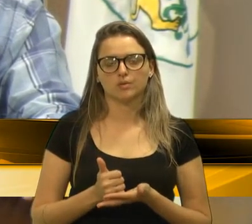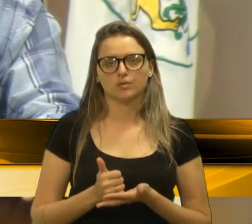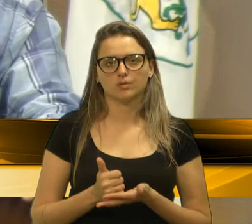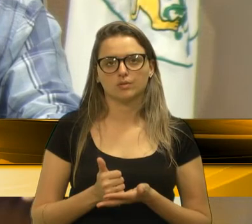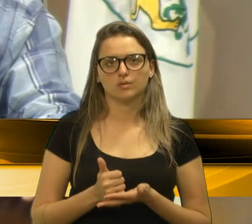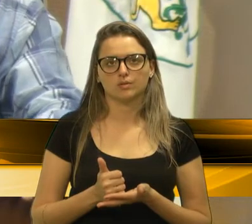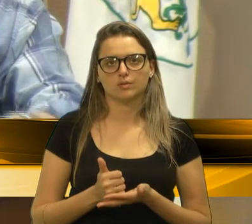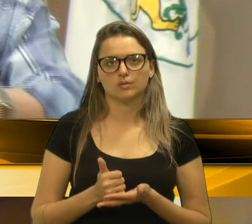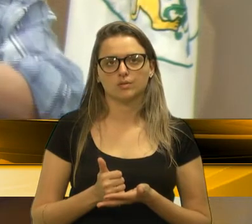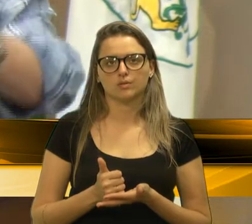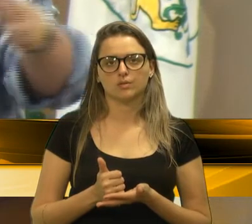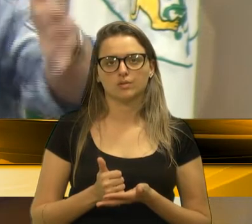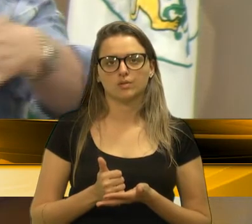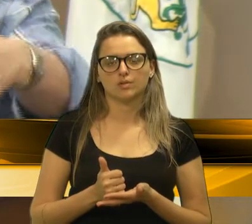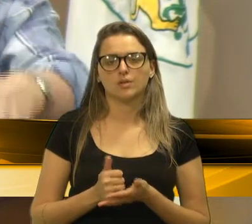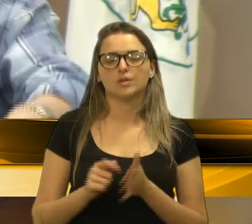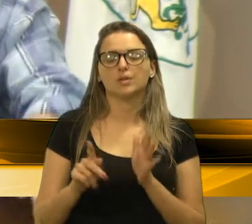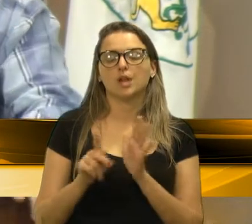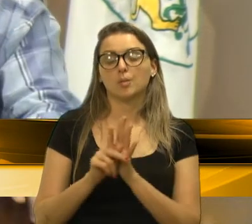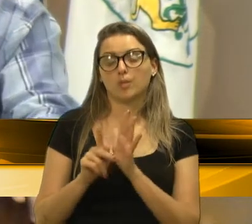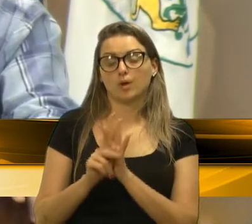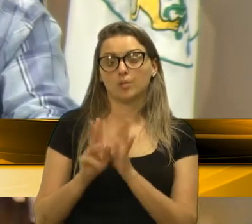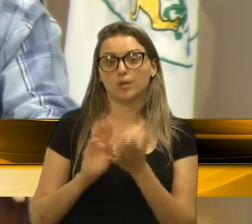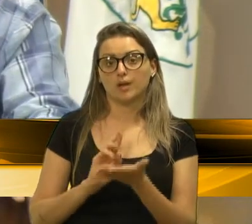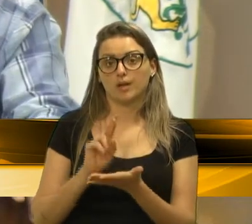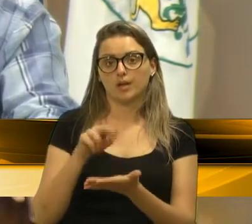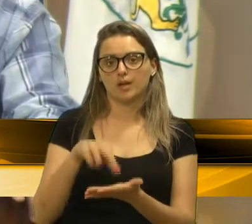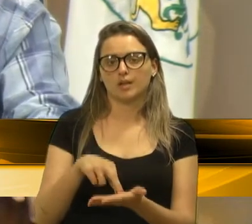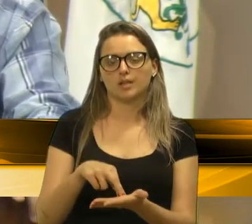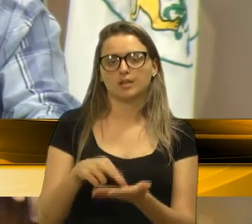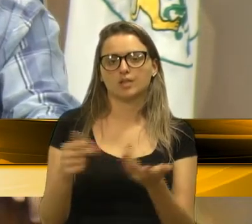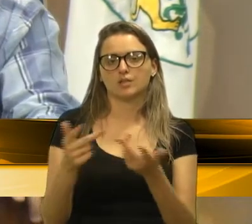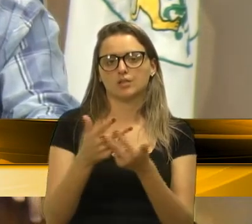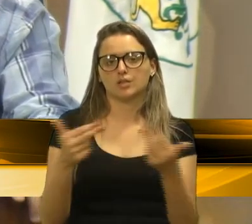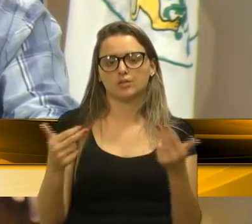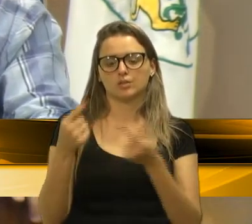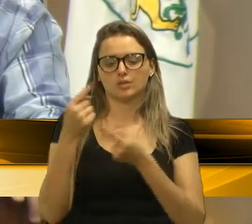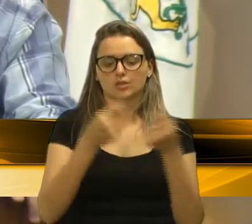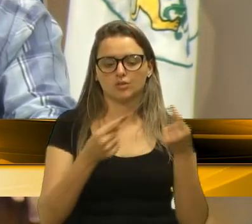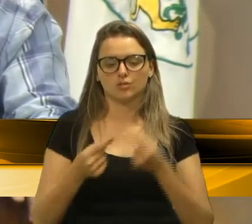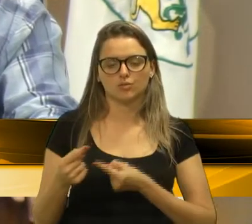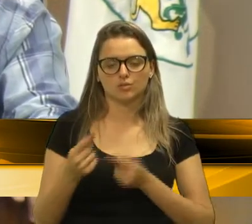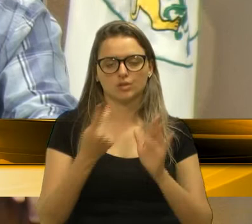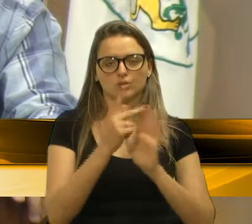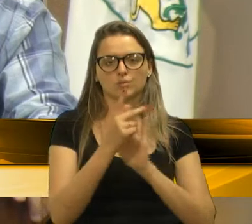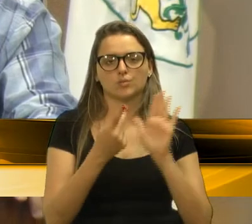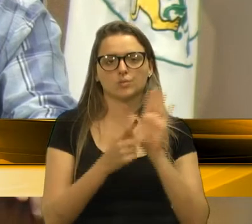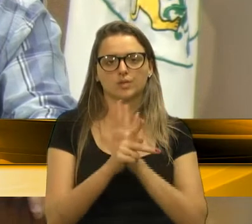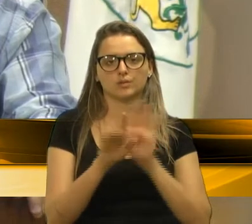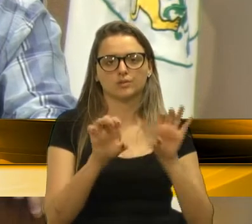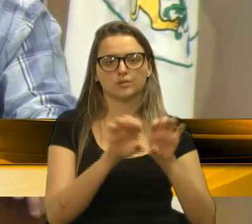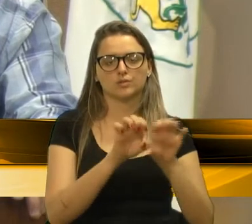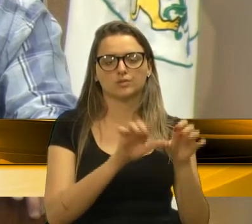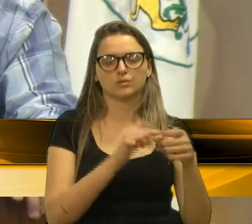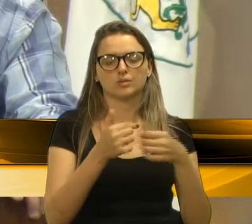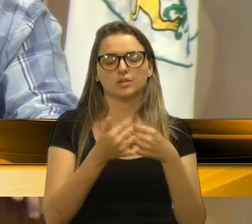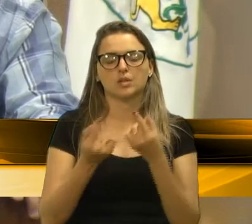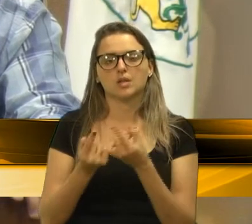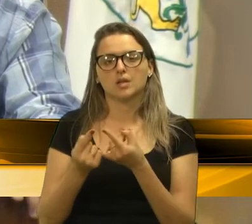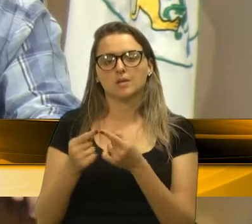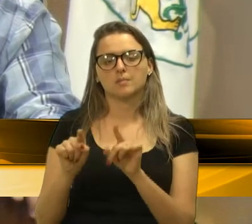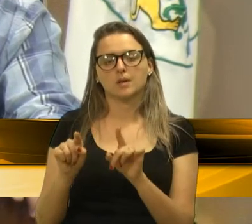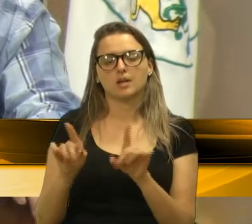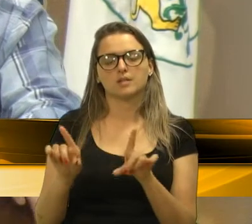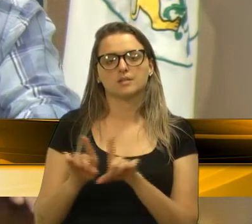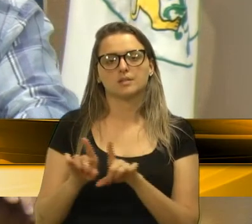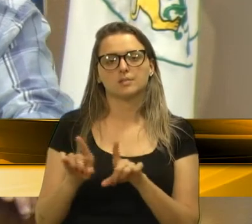na realidade do acontecido nas discussões do plano diretor mas especialmente com